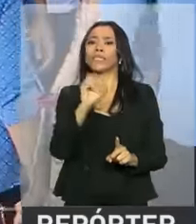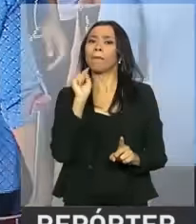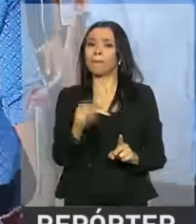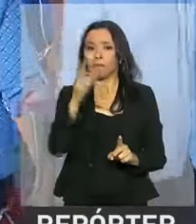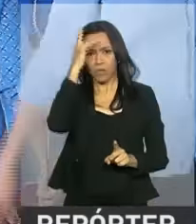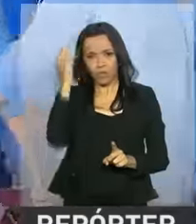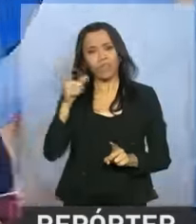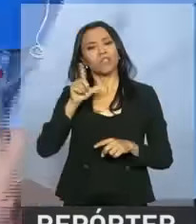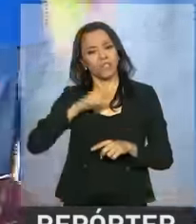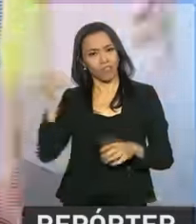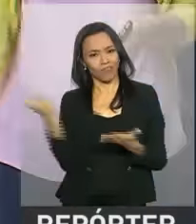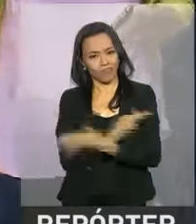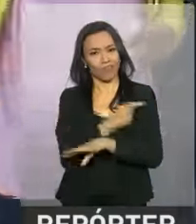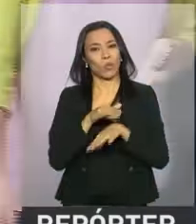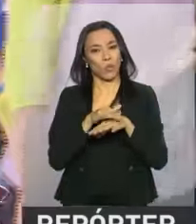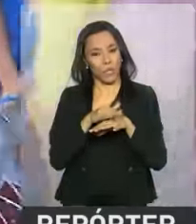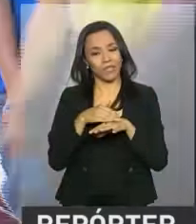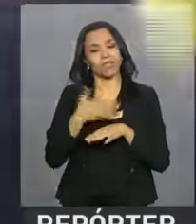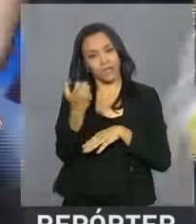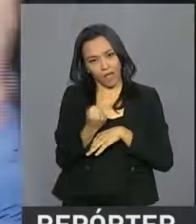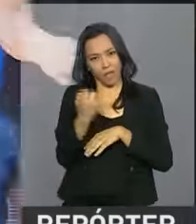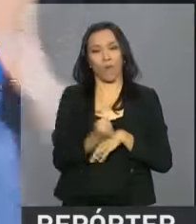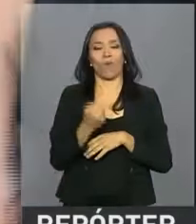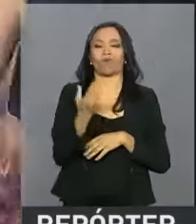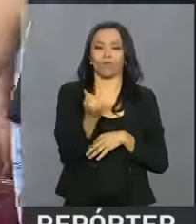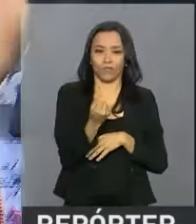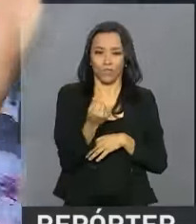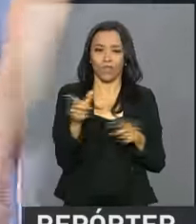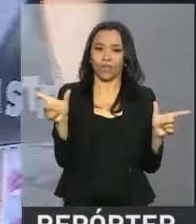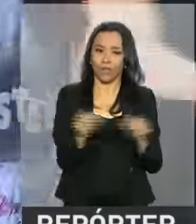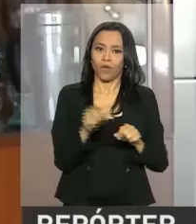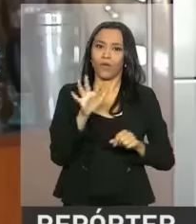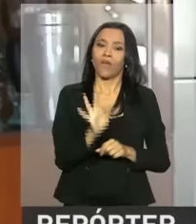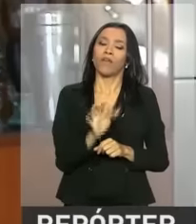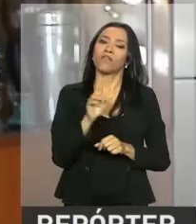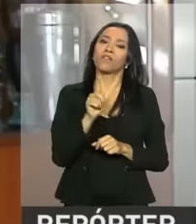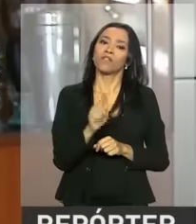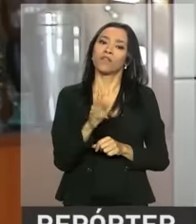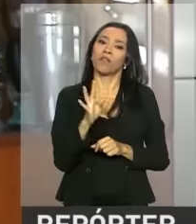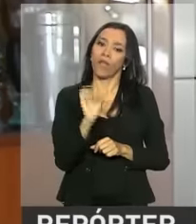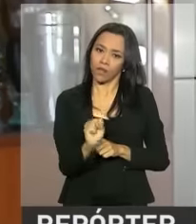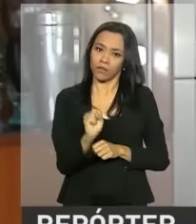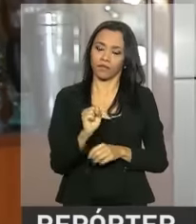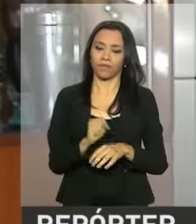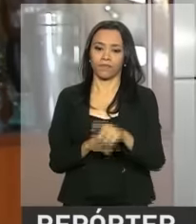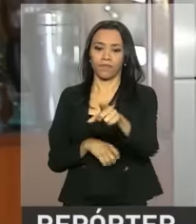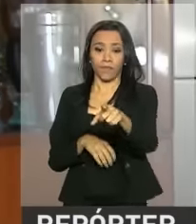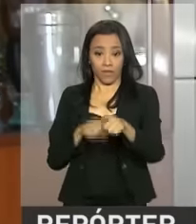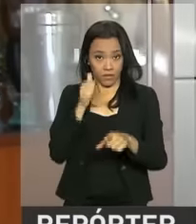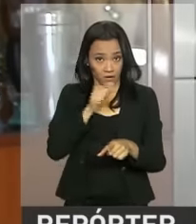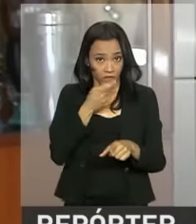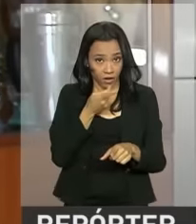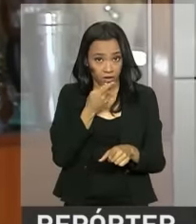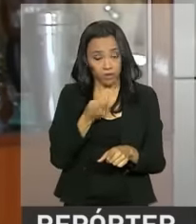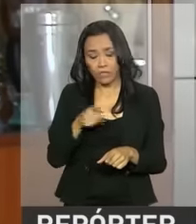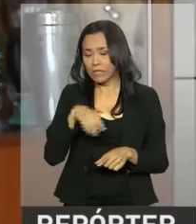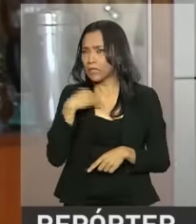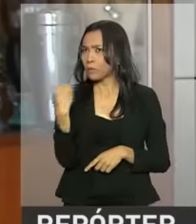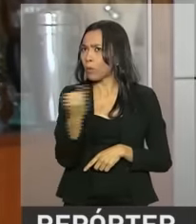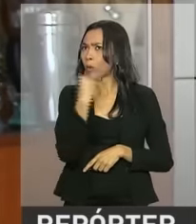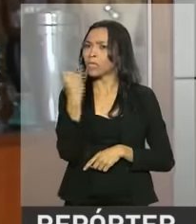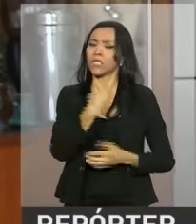o FGTS cerca de 4 480 milhões de reais é importantíssimo esse esse auxílio é